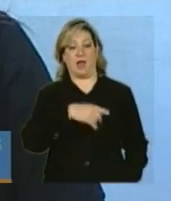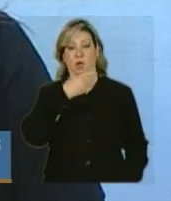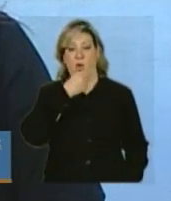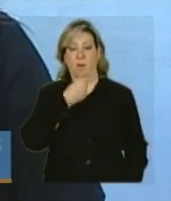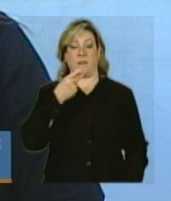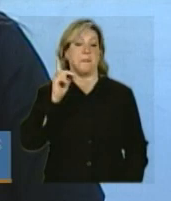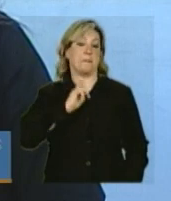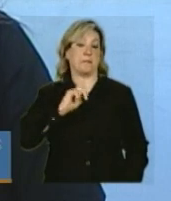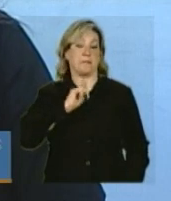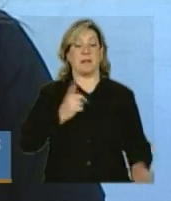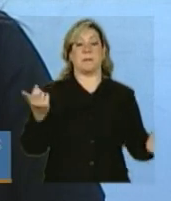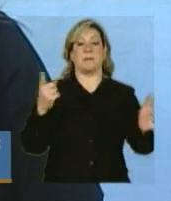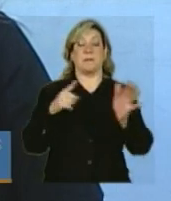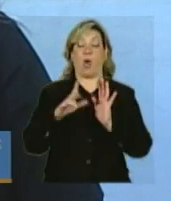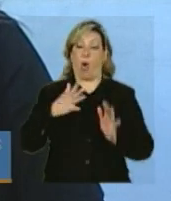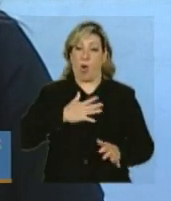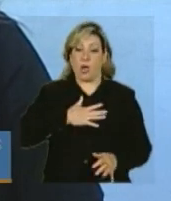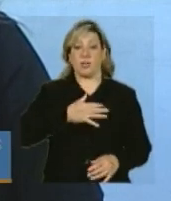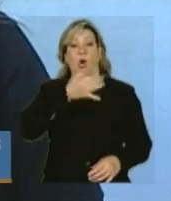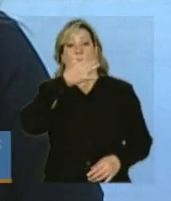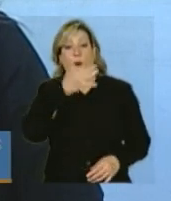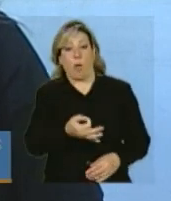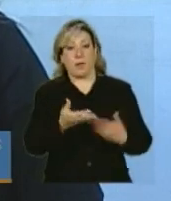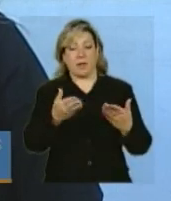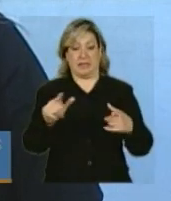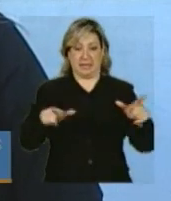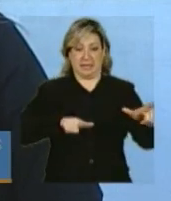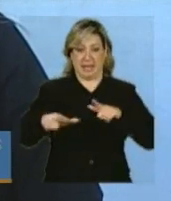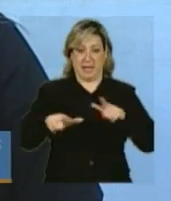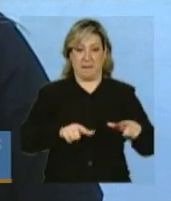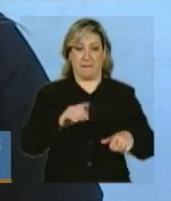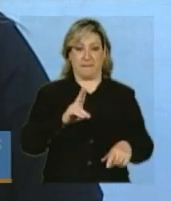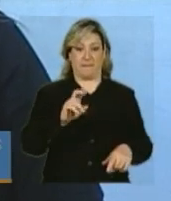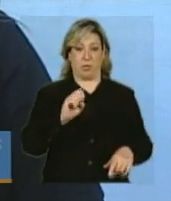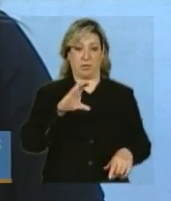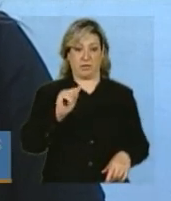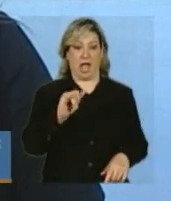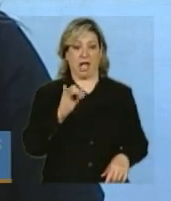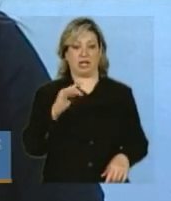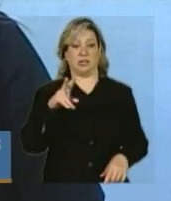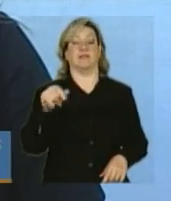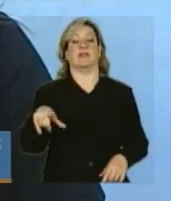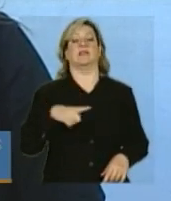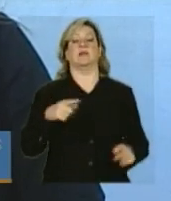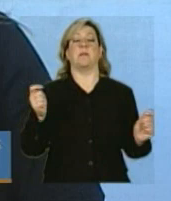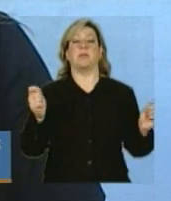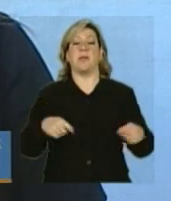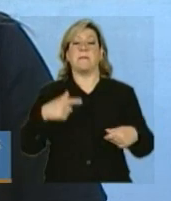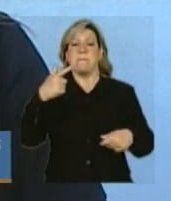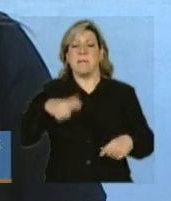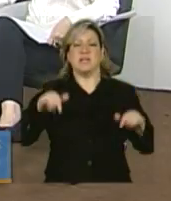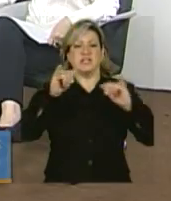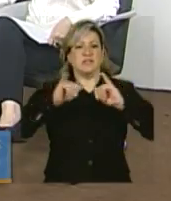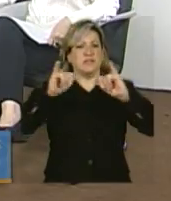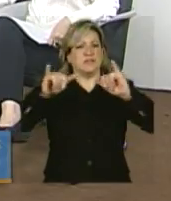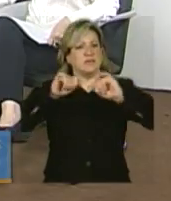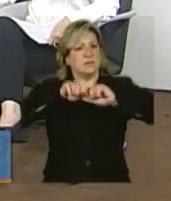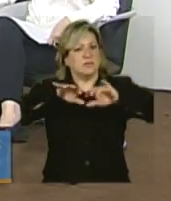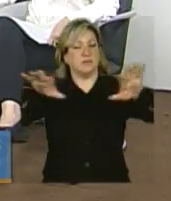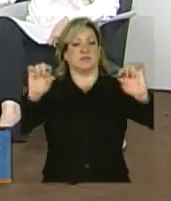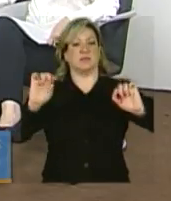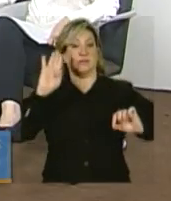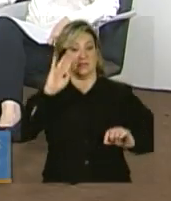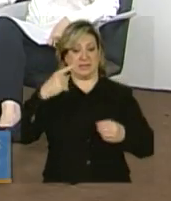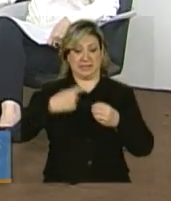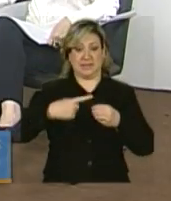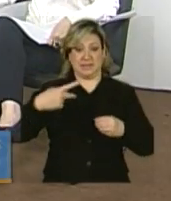de propor que o trabalho de busca ativa e do cadastro fosse mais divulgado. Em específico, ele cita a cidade